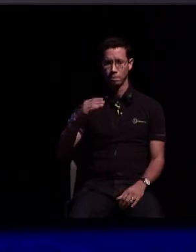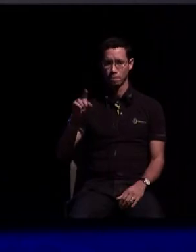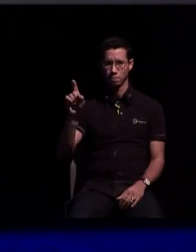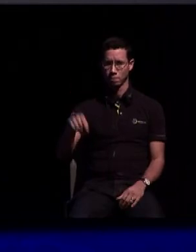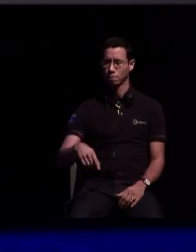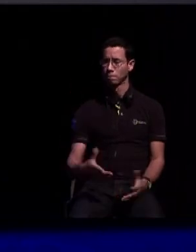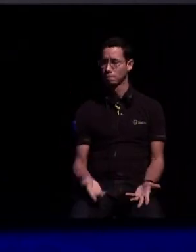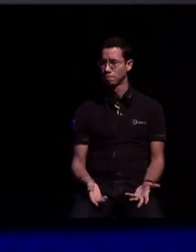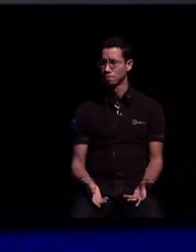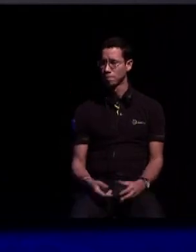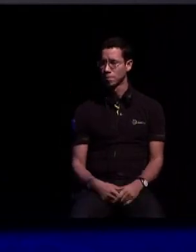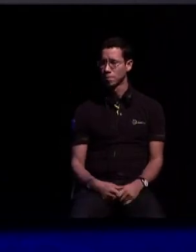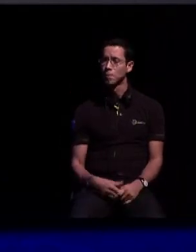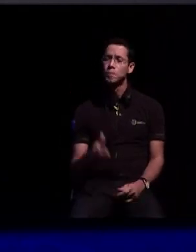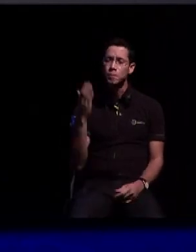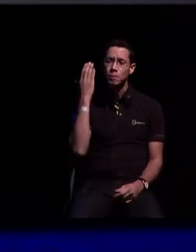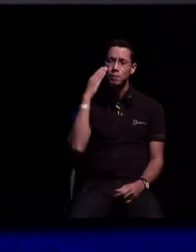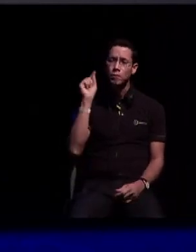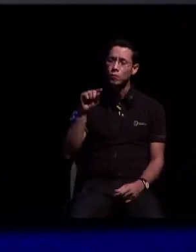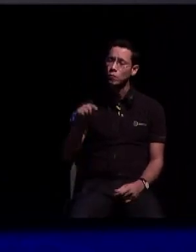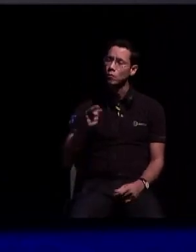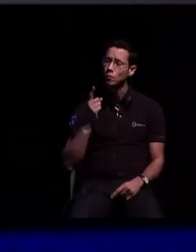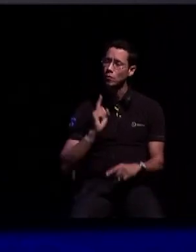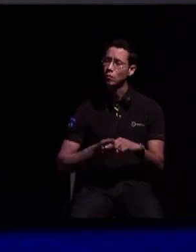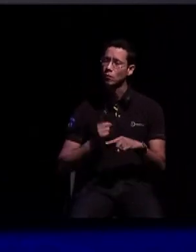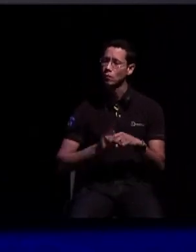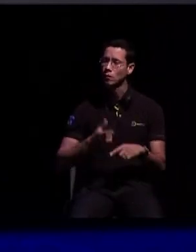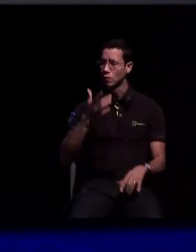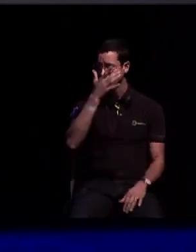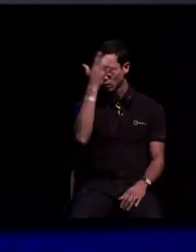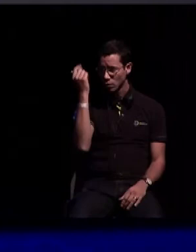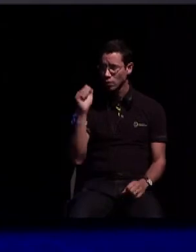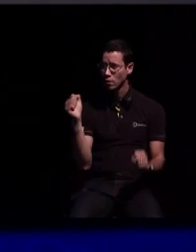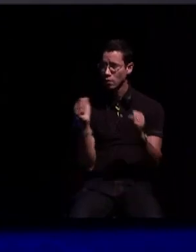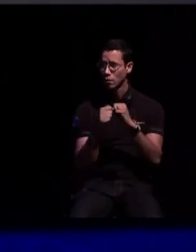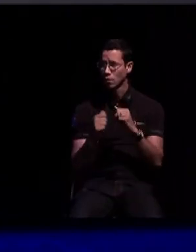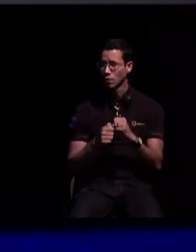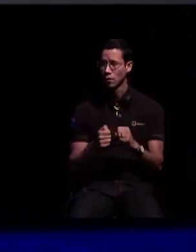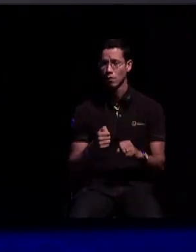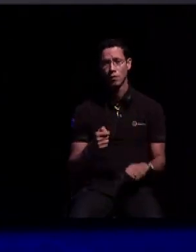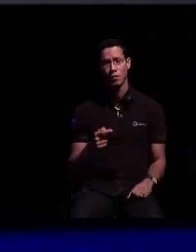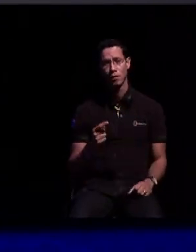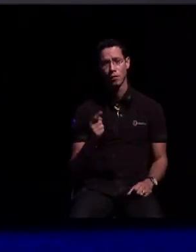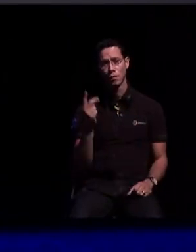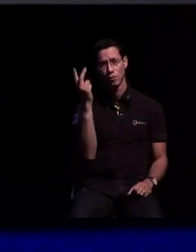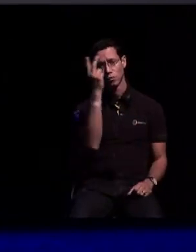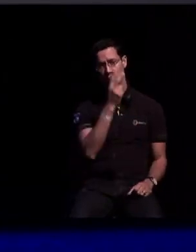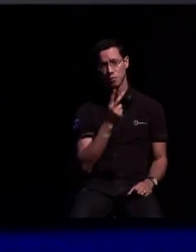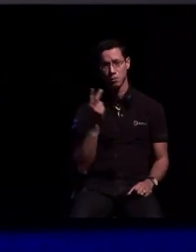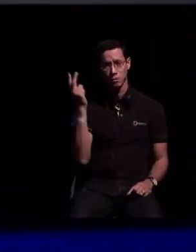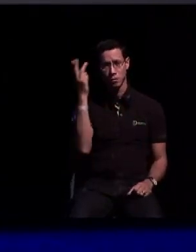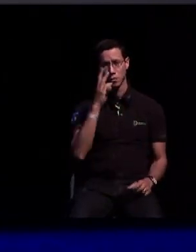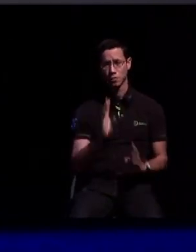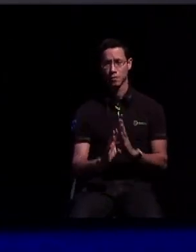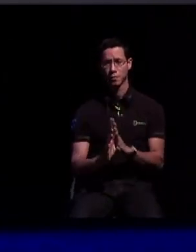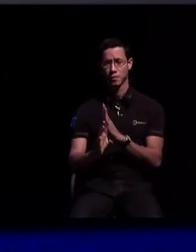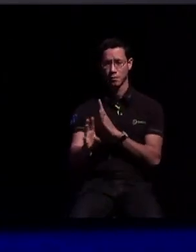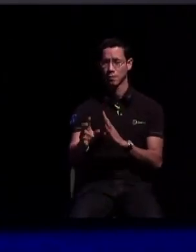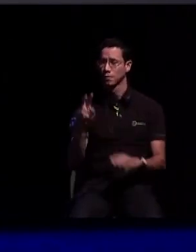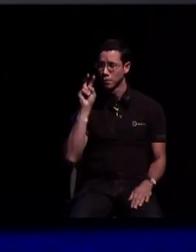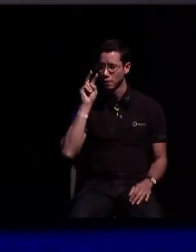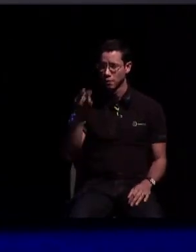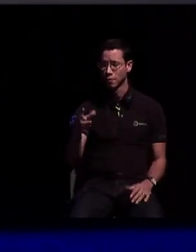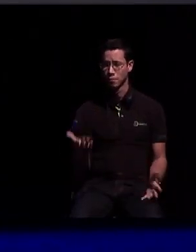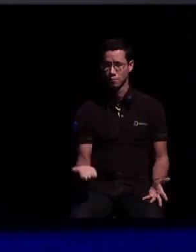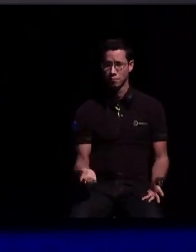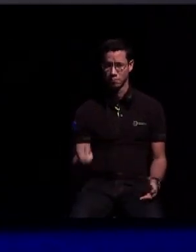dizer, eu nunca conseguia entender por que uma pessoa ficava, sei lá, 2 ou 3 horas numa fila para ver qualquer coisa. Né? Eu ficava imaginando, se